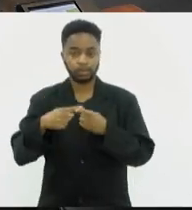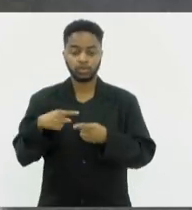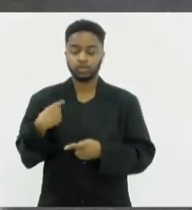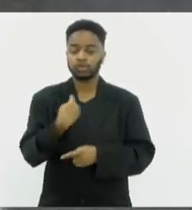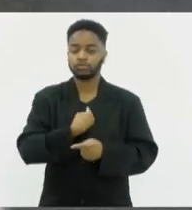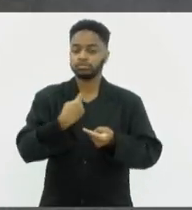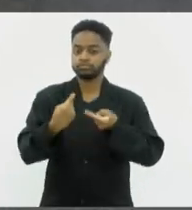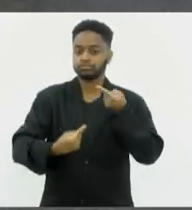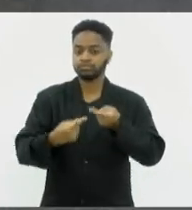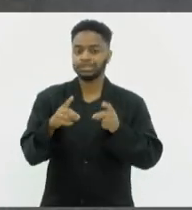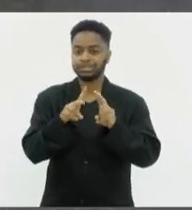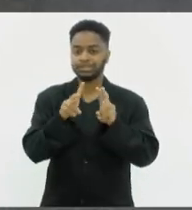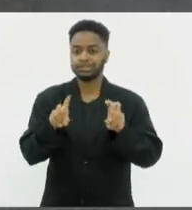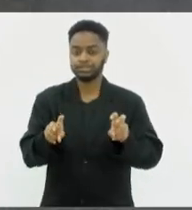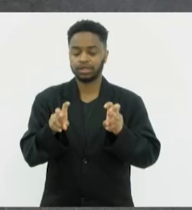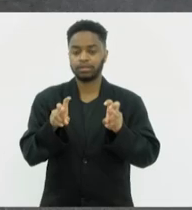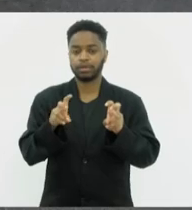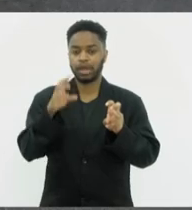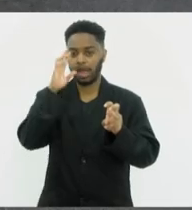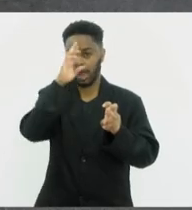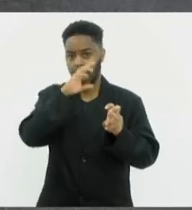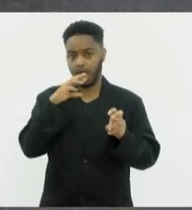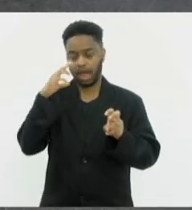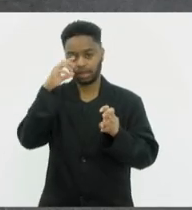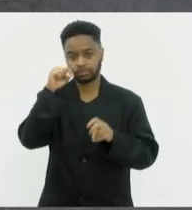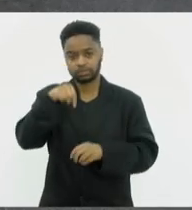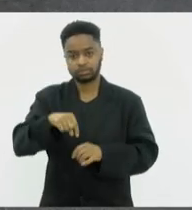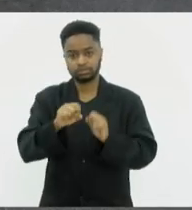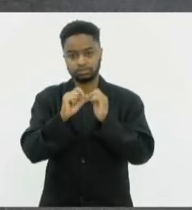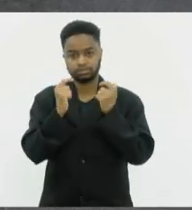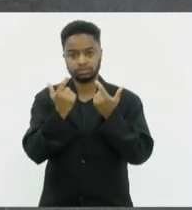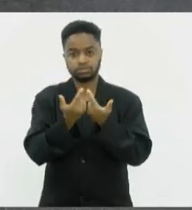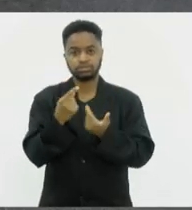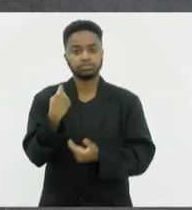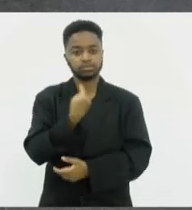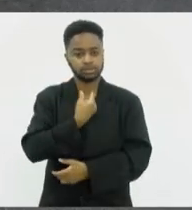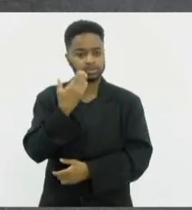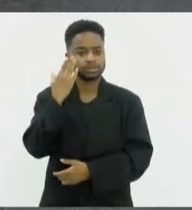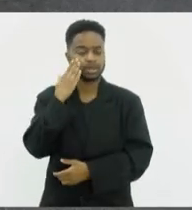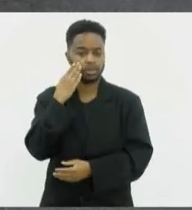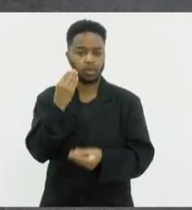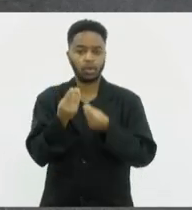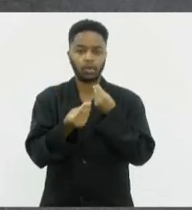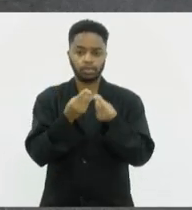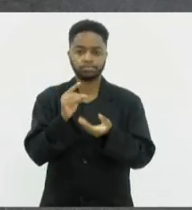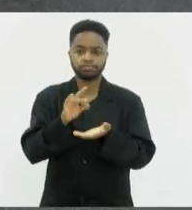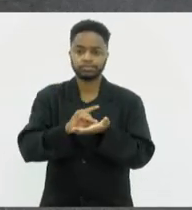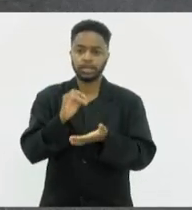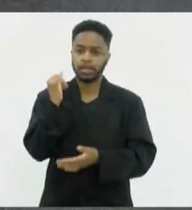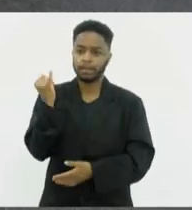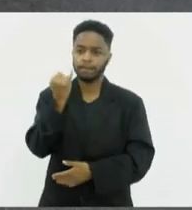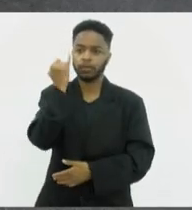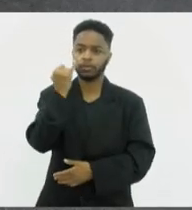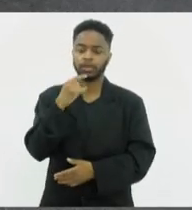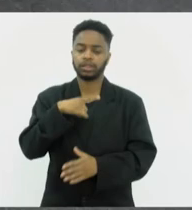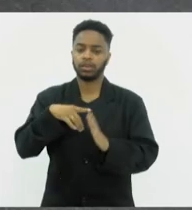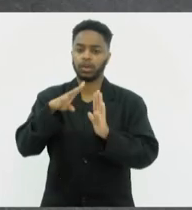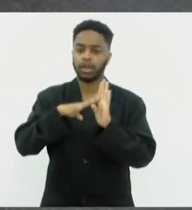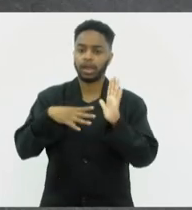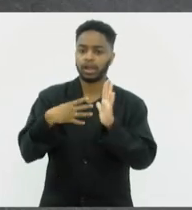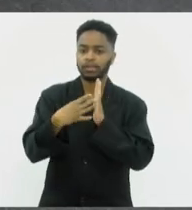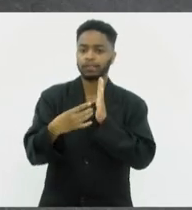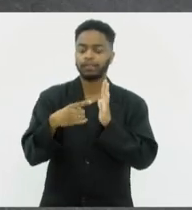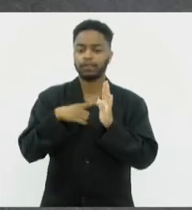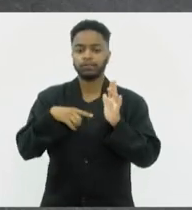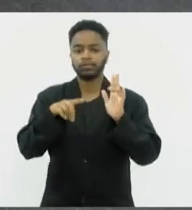discutimos a questão racial aqui nessa casa, sabemos da importância de ter um calendário, de ter uma